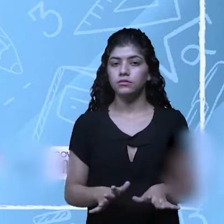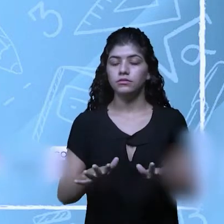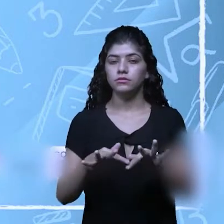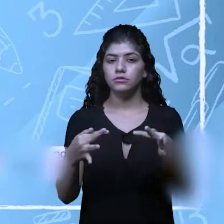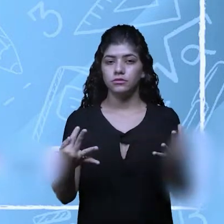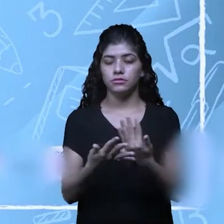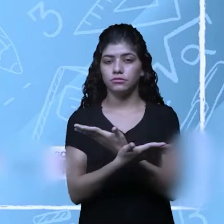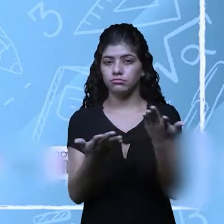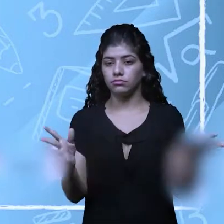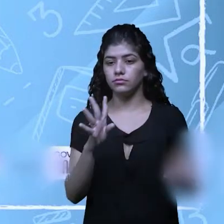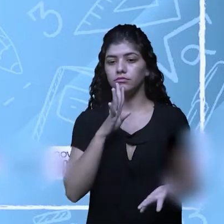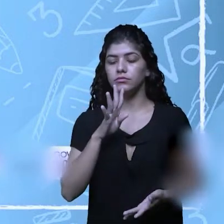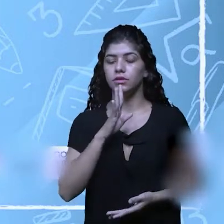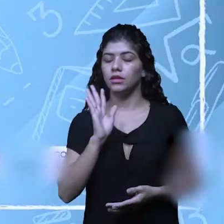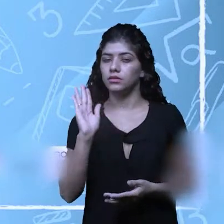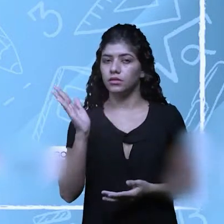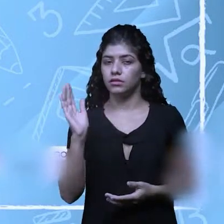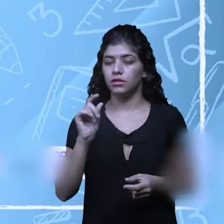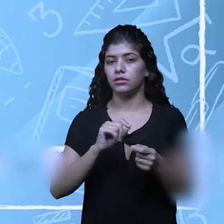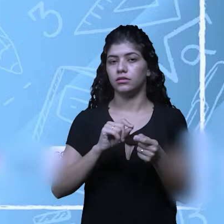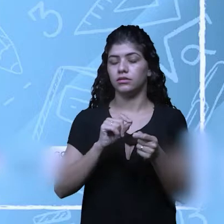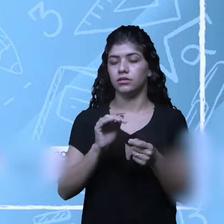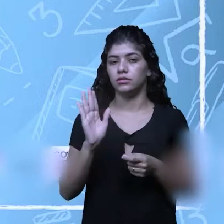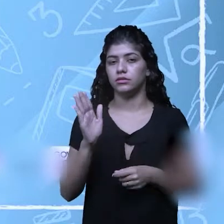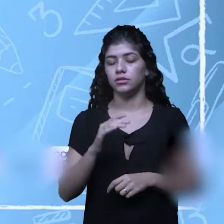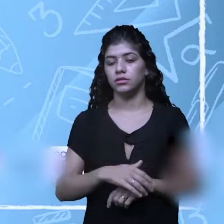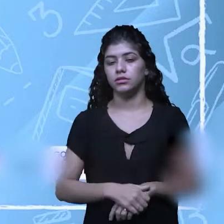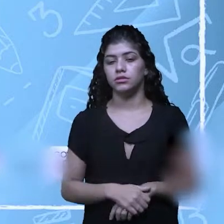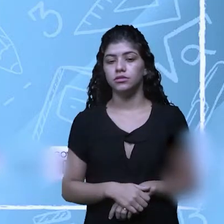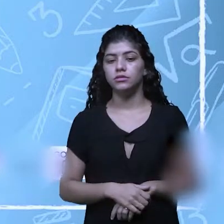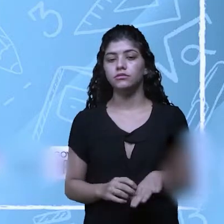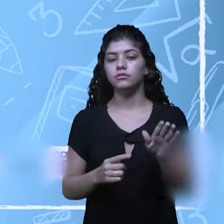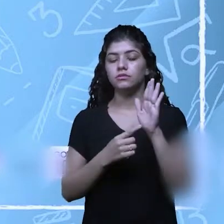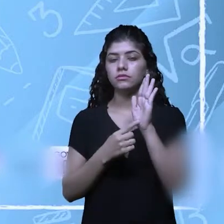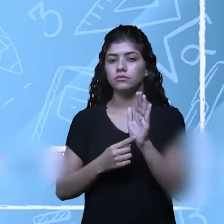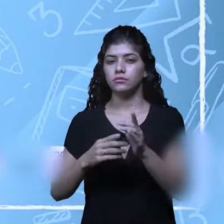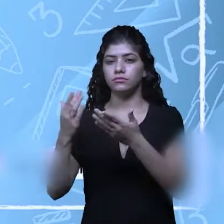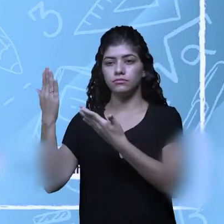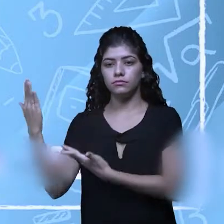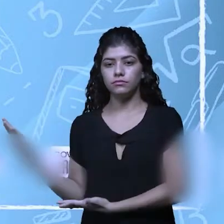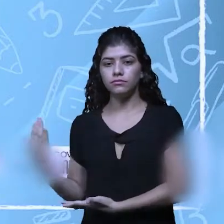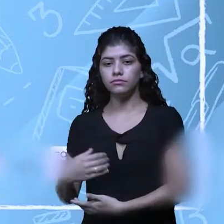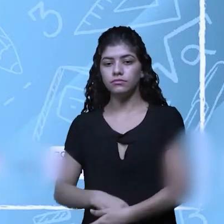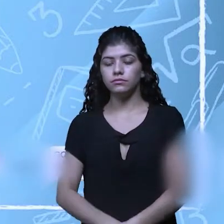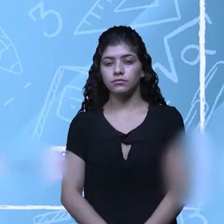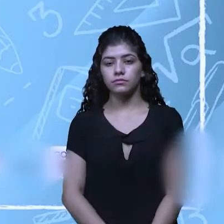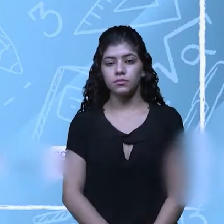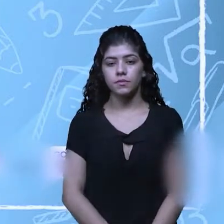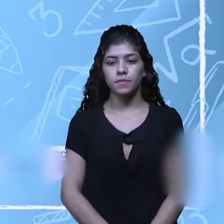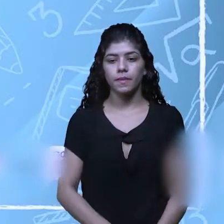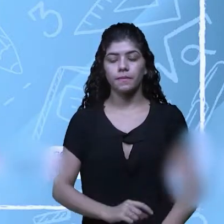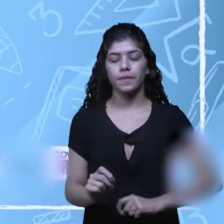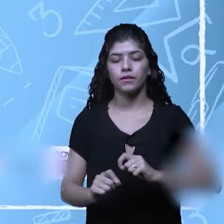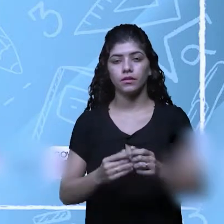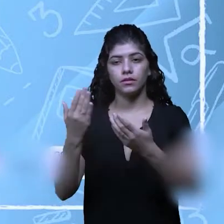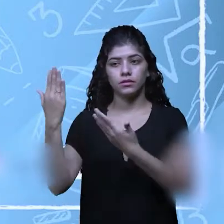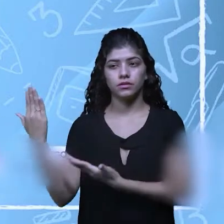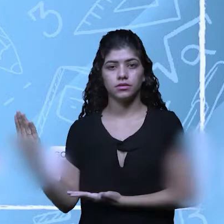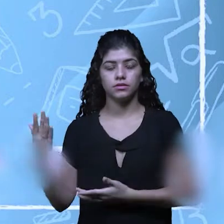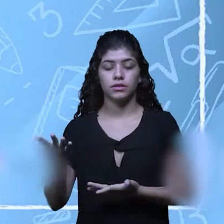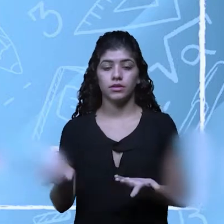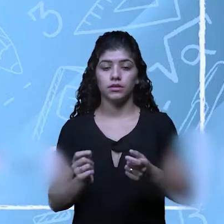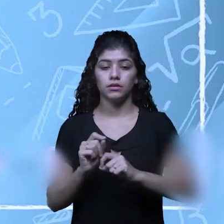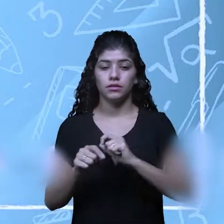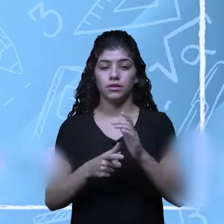aritmética simples que você já deve ter feito algumas vezes, representado agora desta forma. Esse símbolo que você